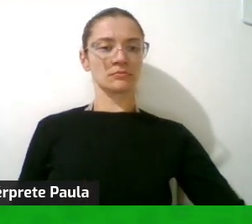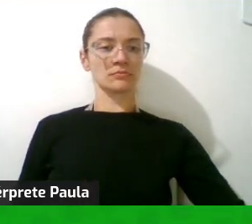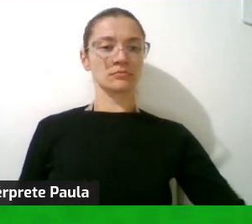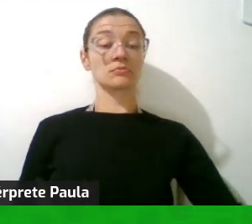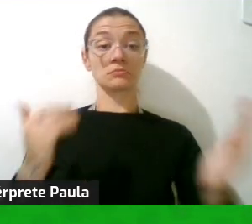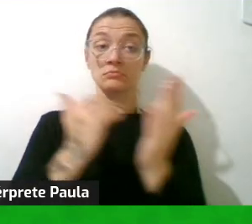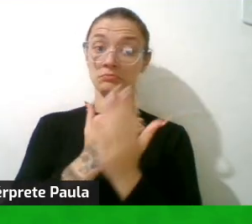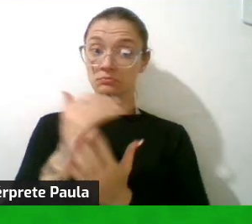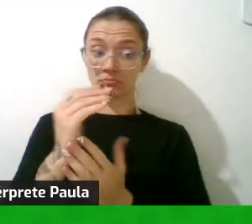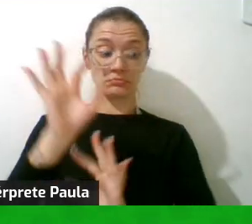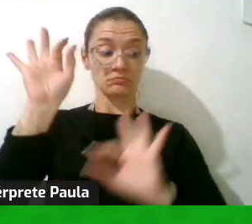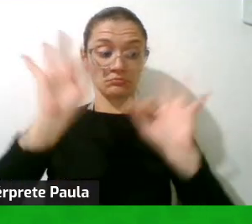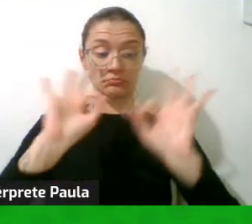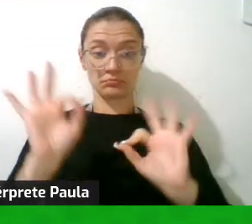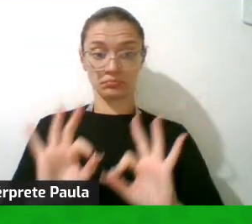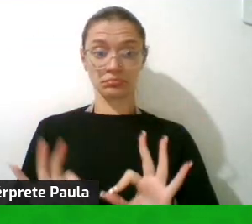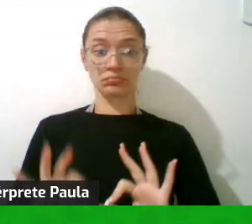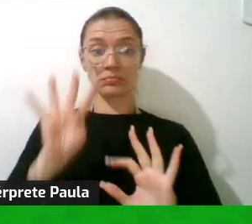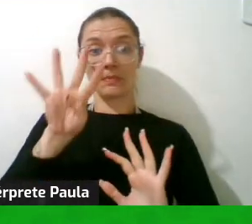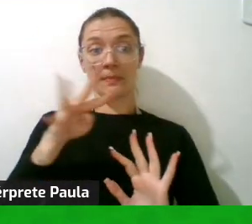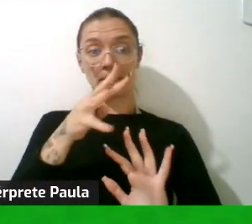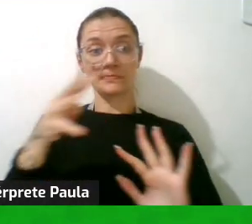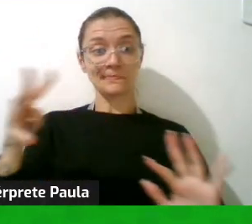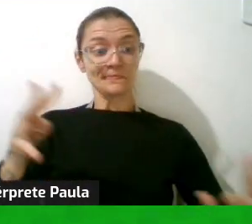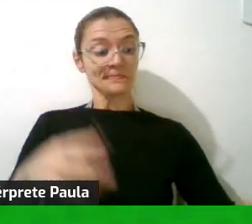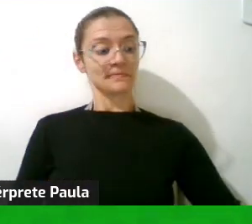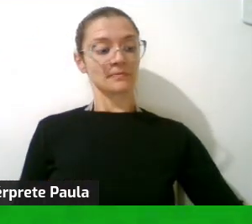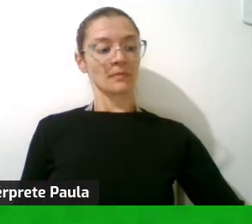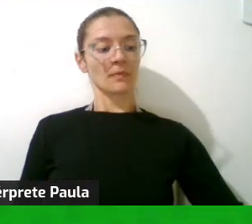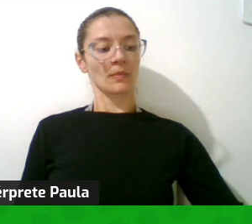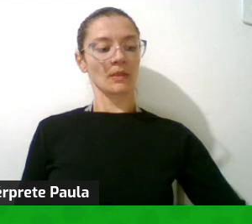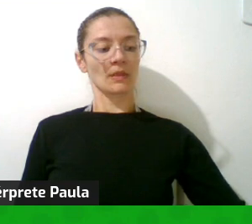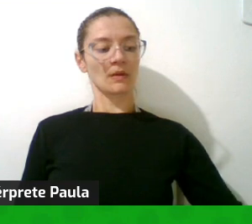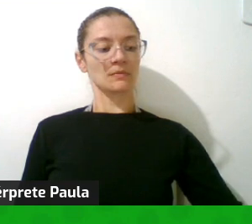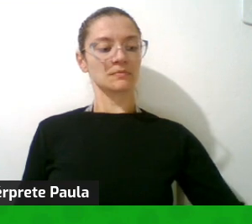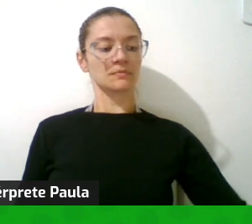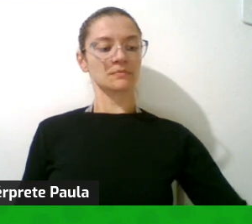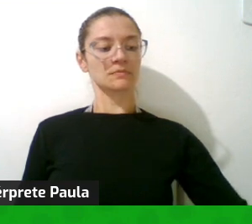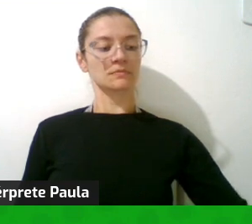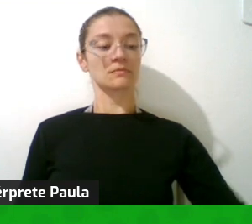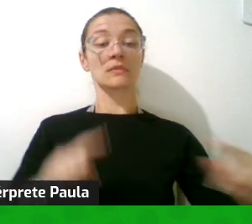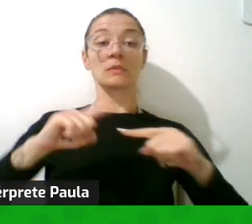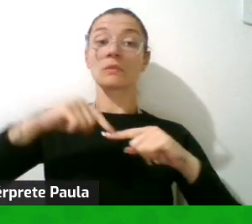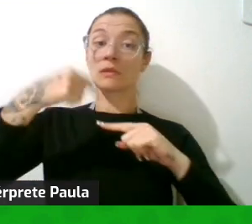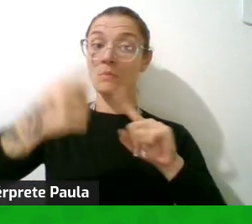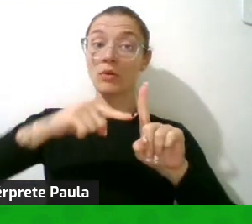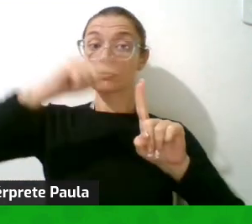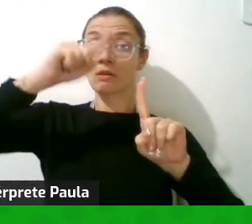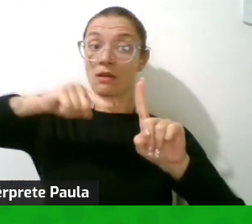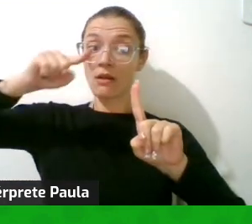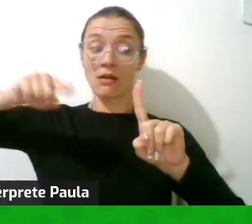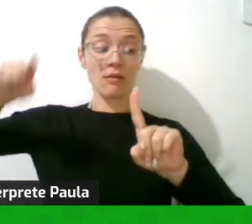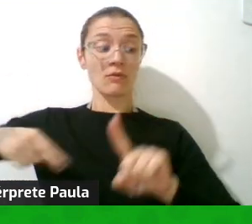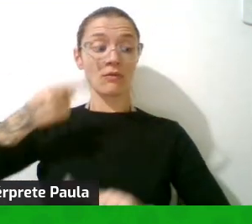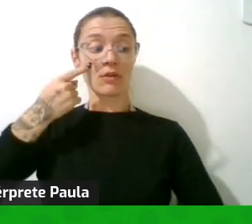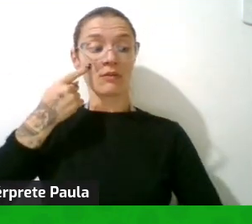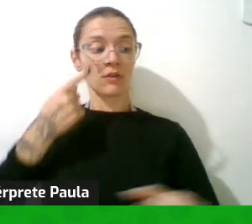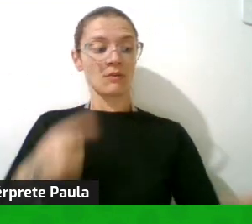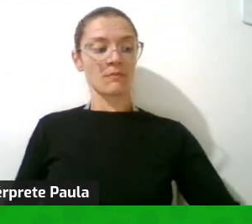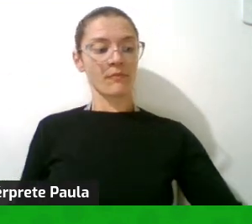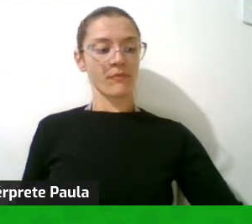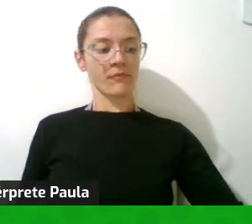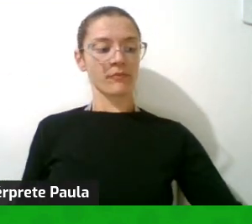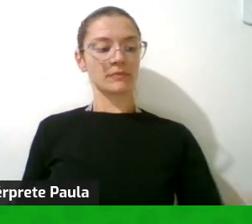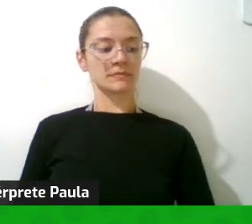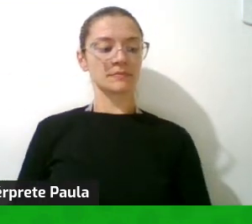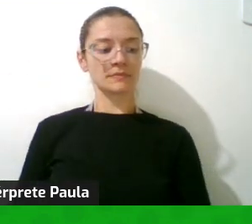nossa planilhinha e, por último, a gente volta lá e faz os nossos gráficos para verificar cada uma dessas. Então,